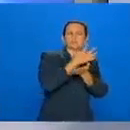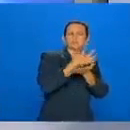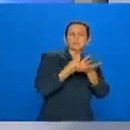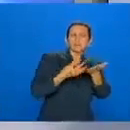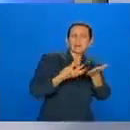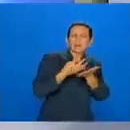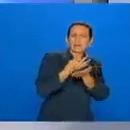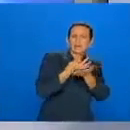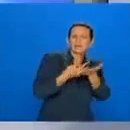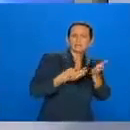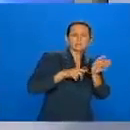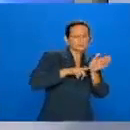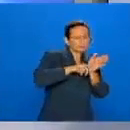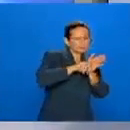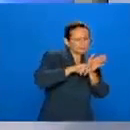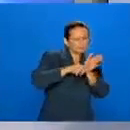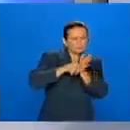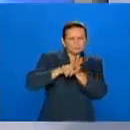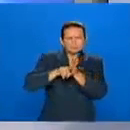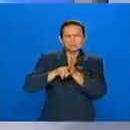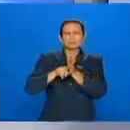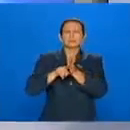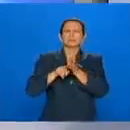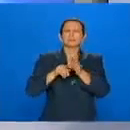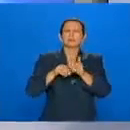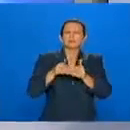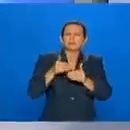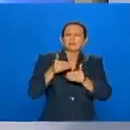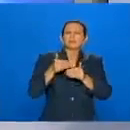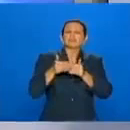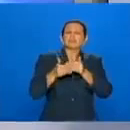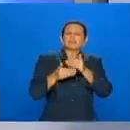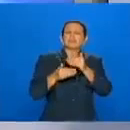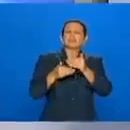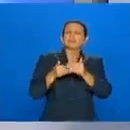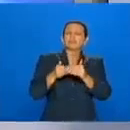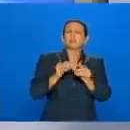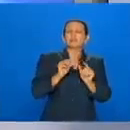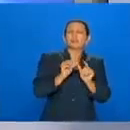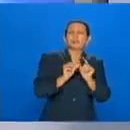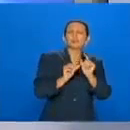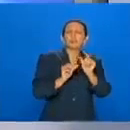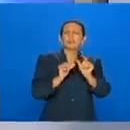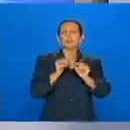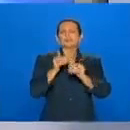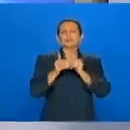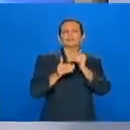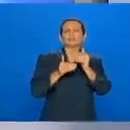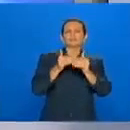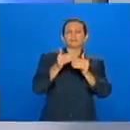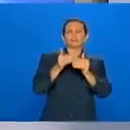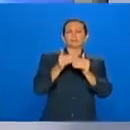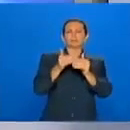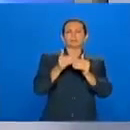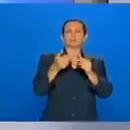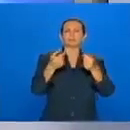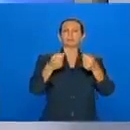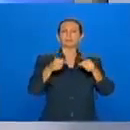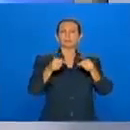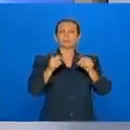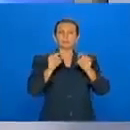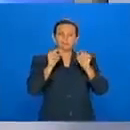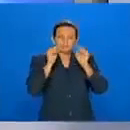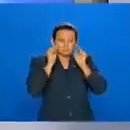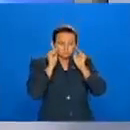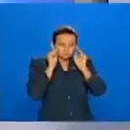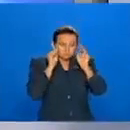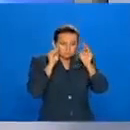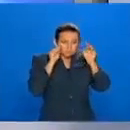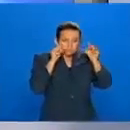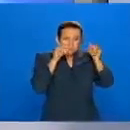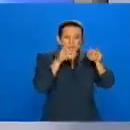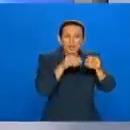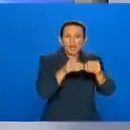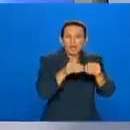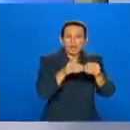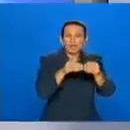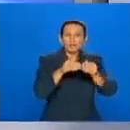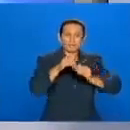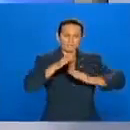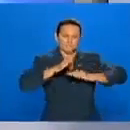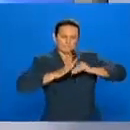Isso ainda é muito incipiente. Então há necessidade de focar para uma prática que é a prática